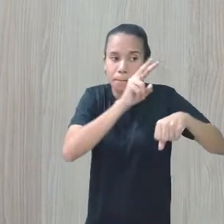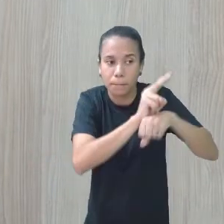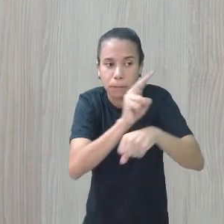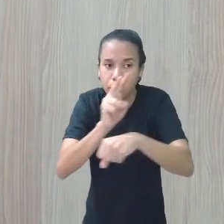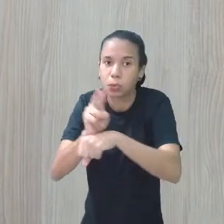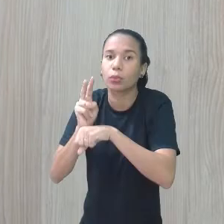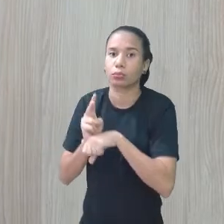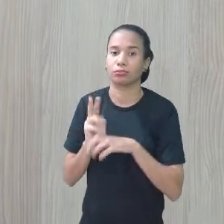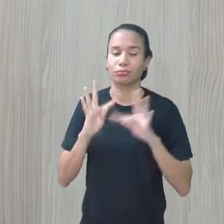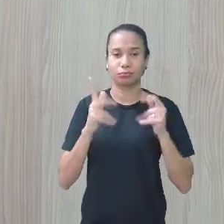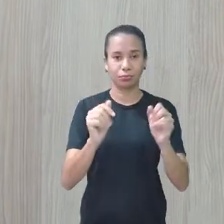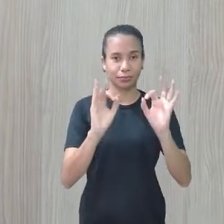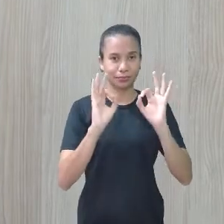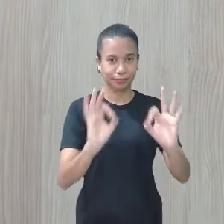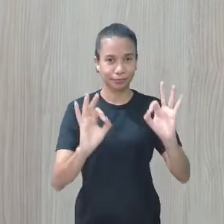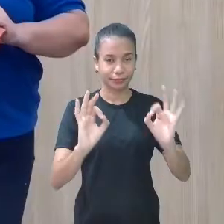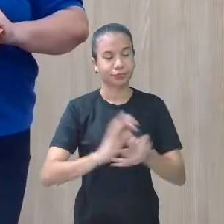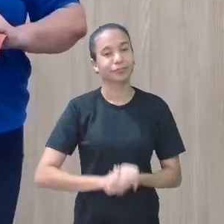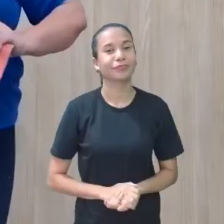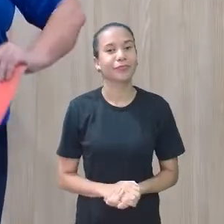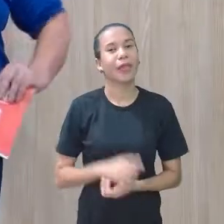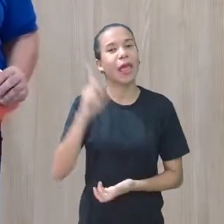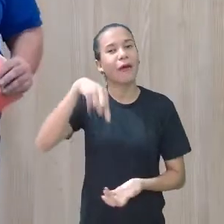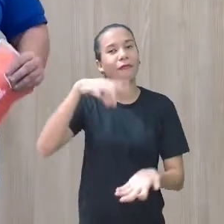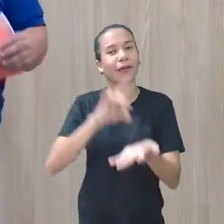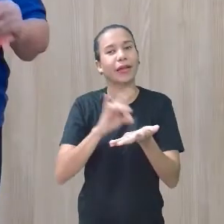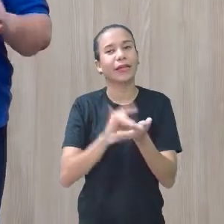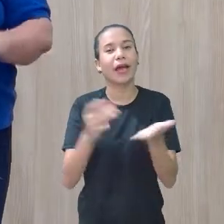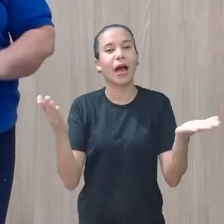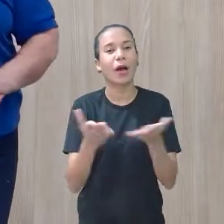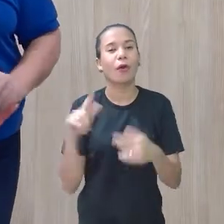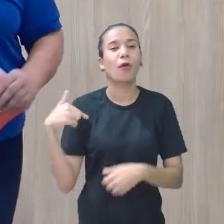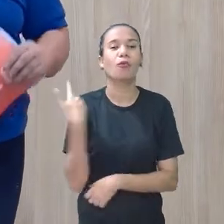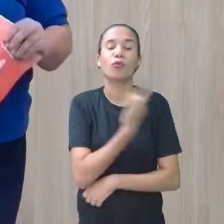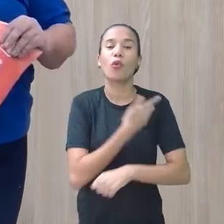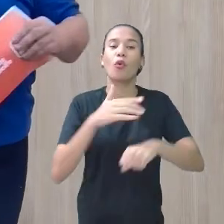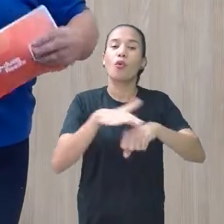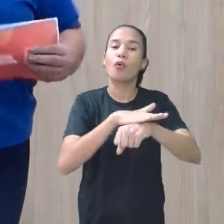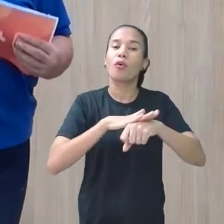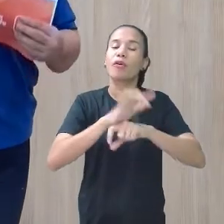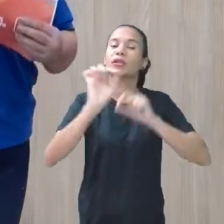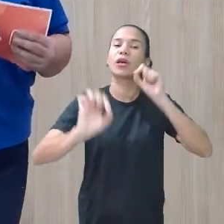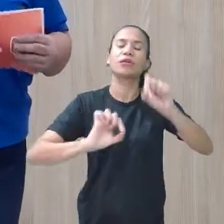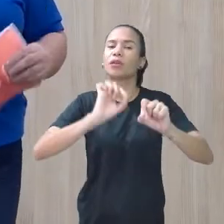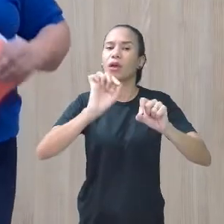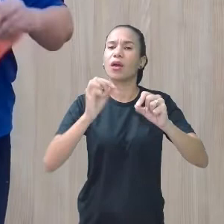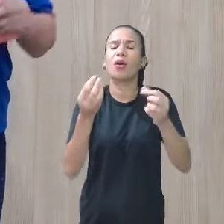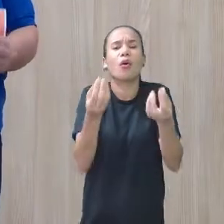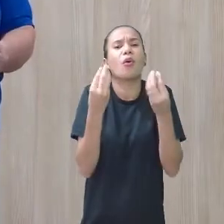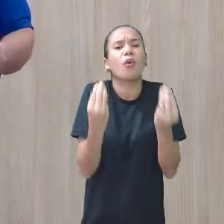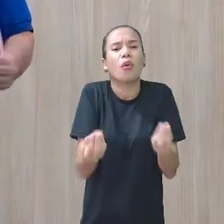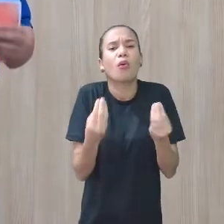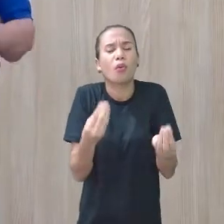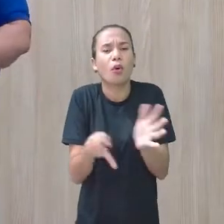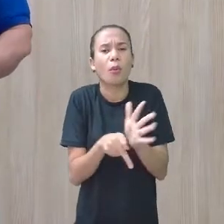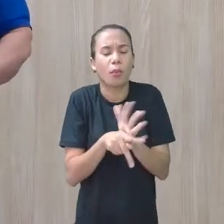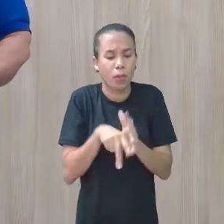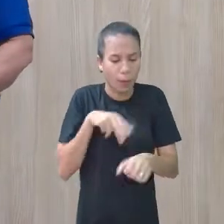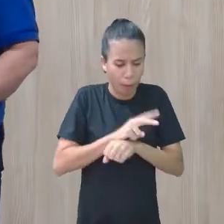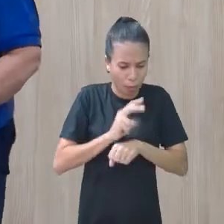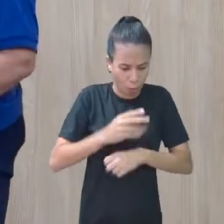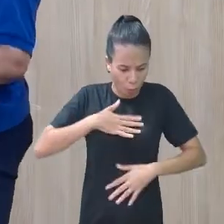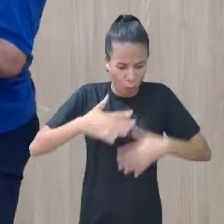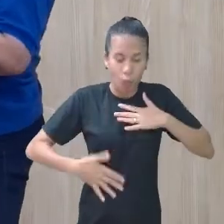também as outras pessoas. Pois é, professora Cláudia. Agora a gente vai falar um pouquinho a respeito dessa questão da imunidade e